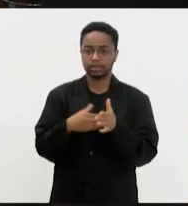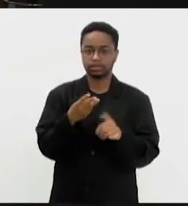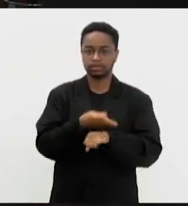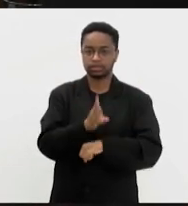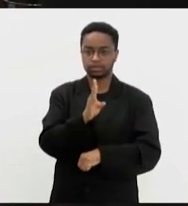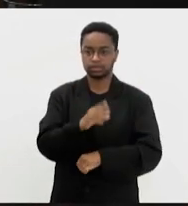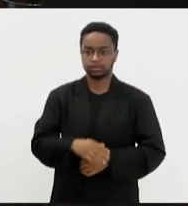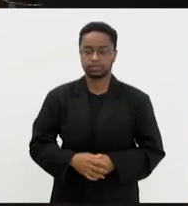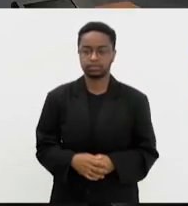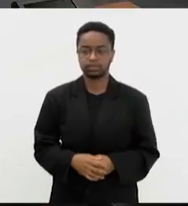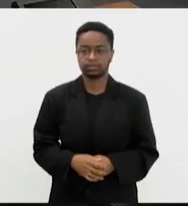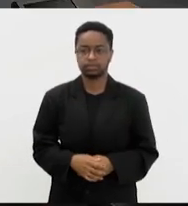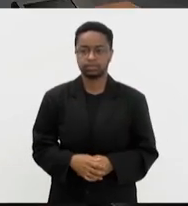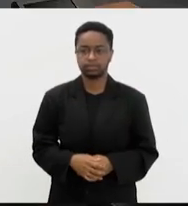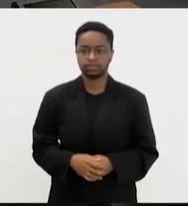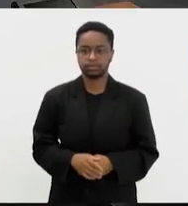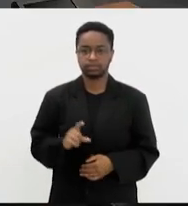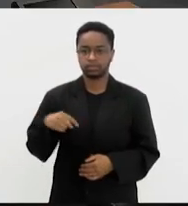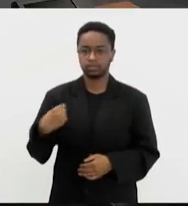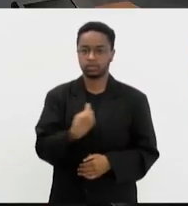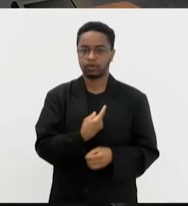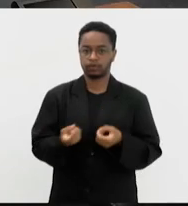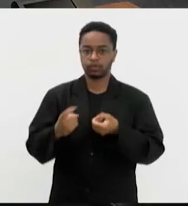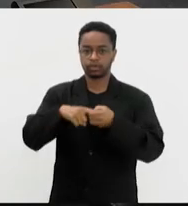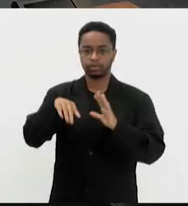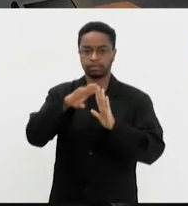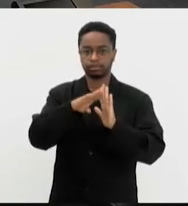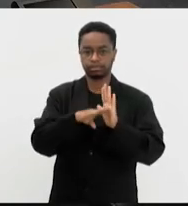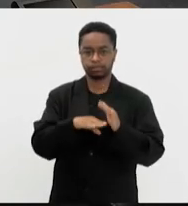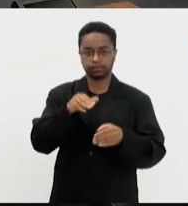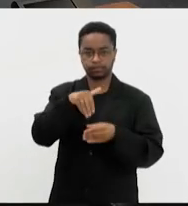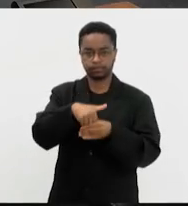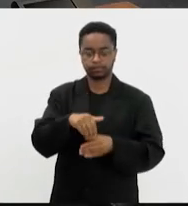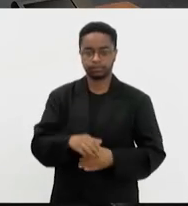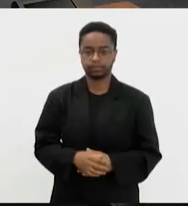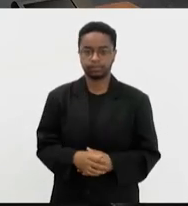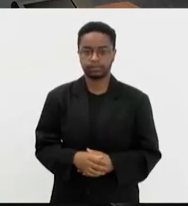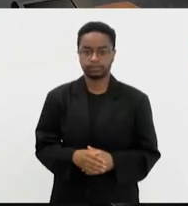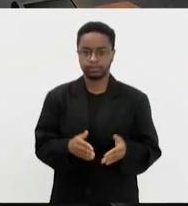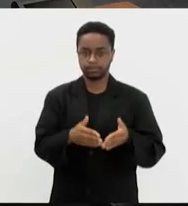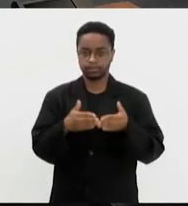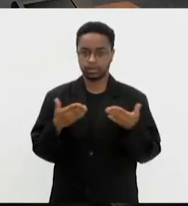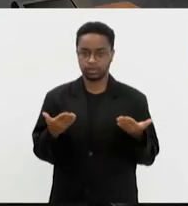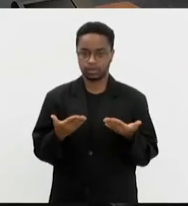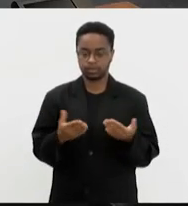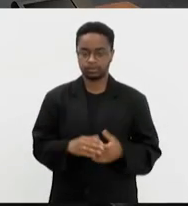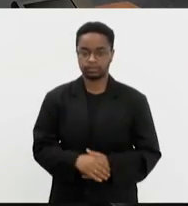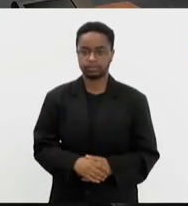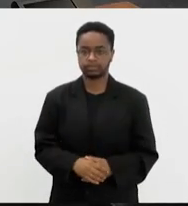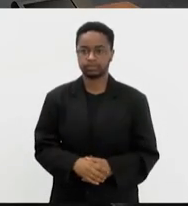horas quando retornaremos quando retornaremos à ordem do dia está suspensa a sessão está suspensa a sessão